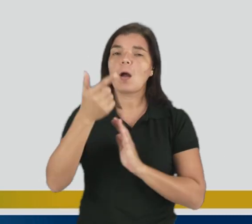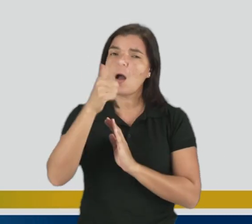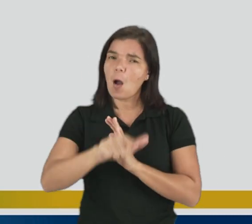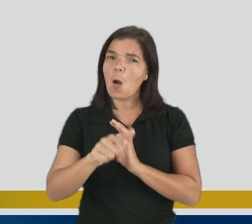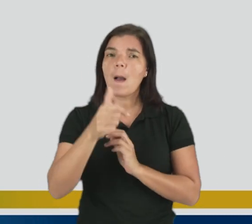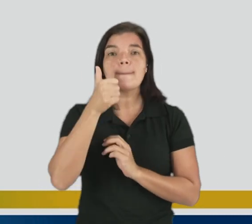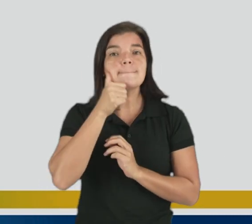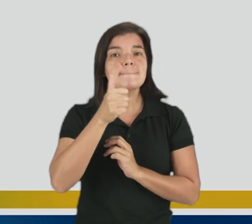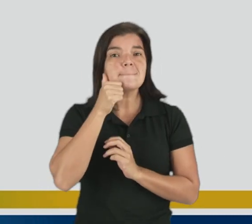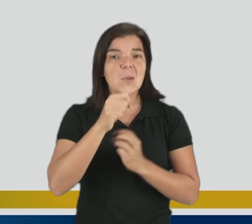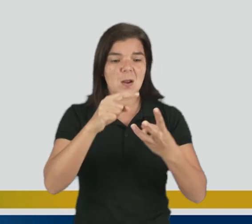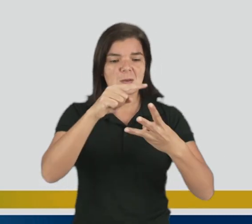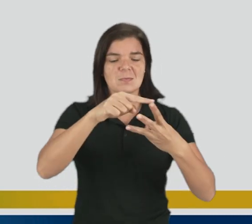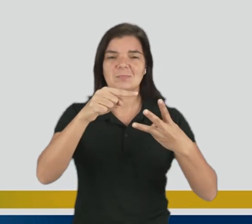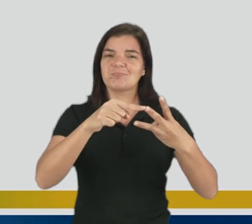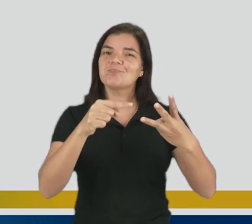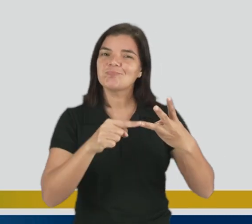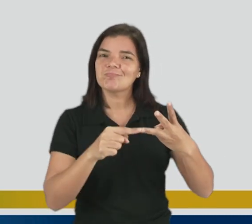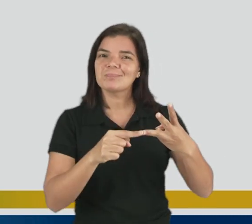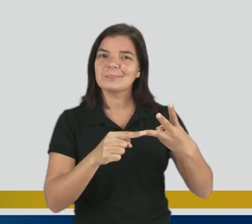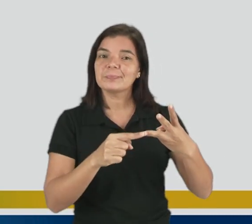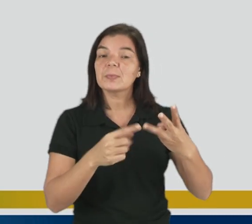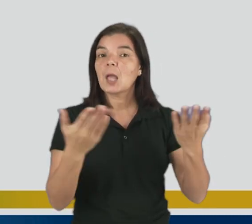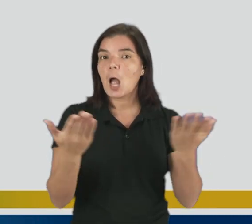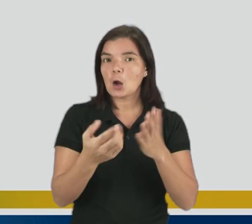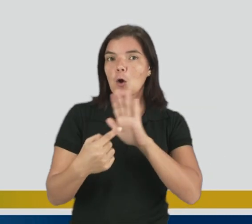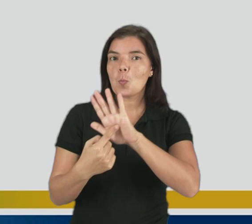repete a palavra mulheres 3 vezes.